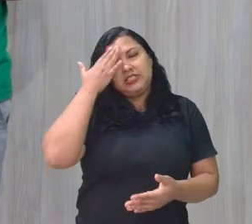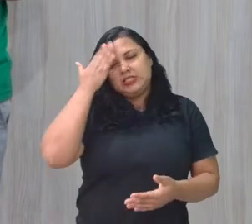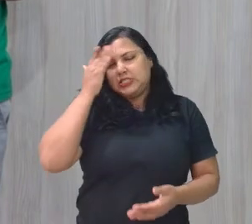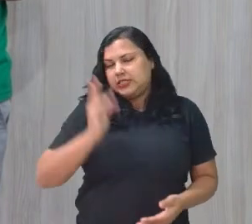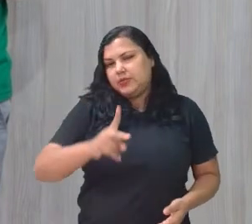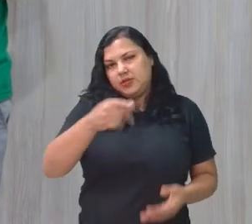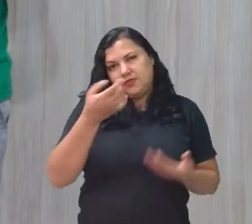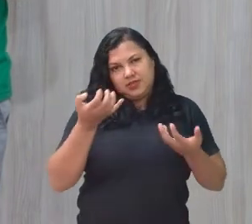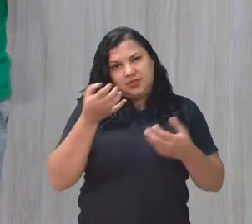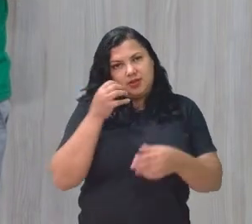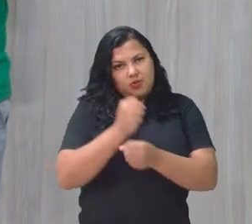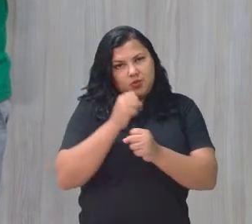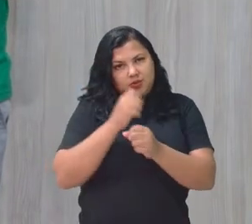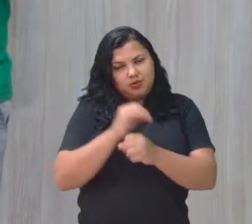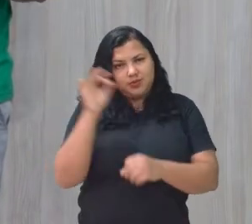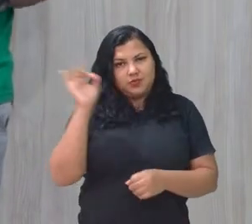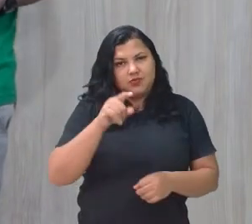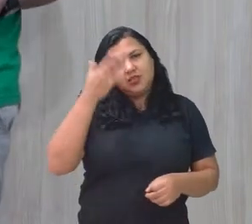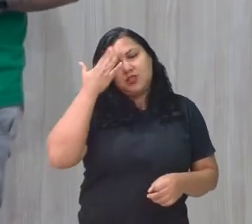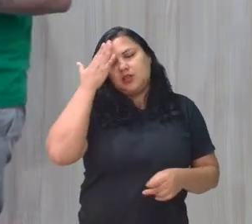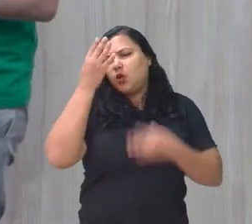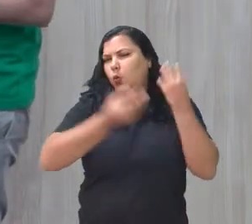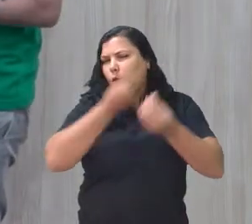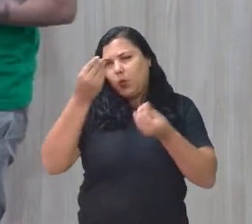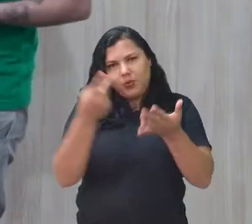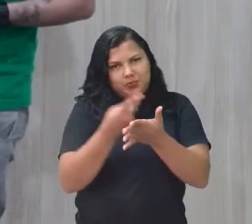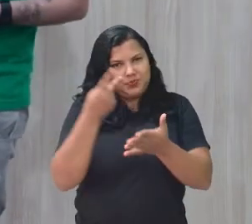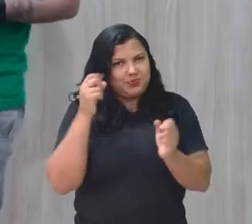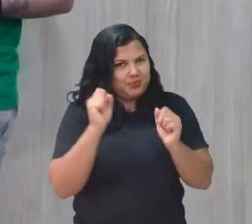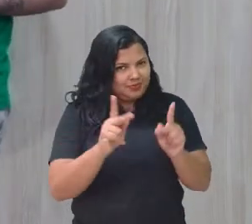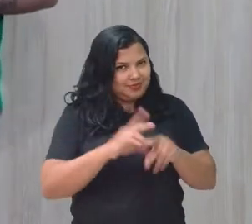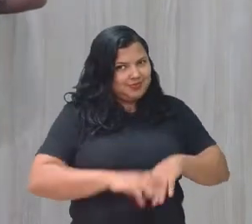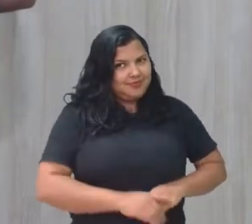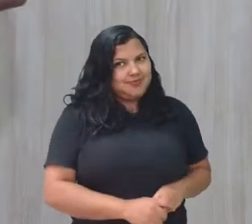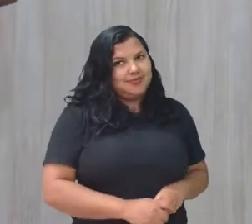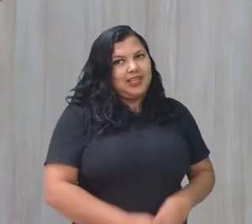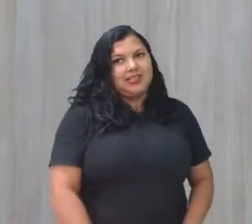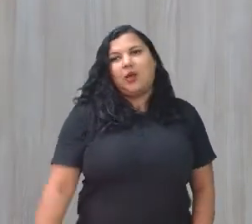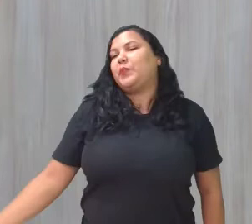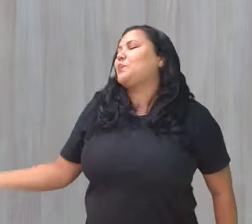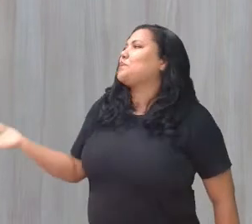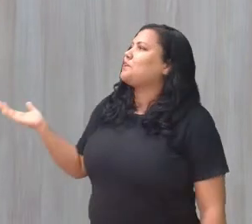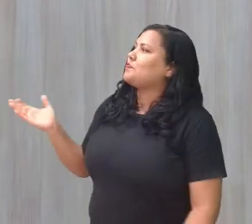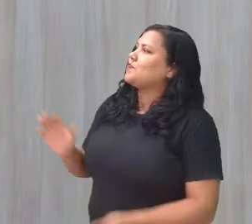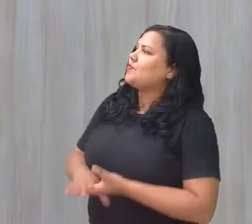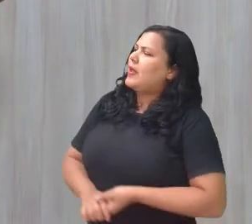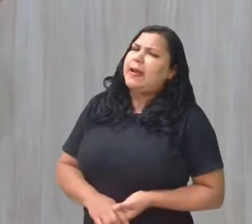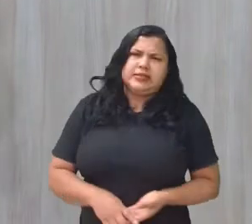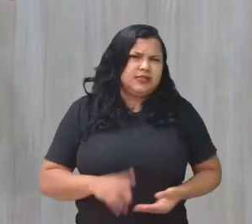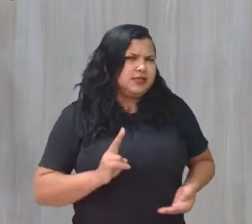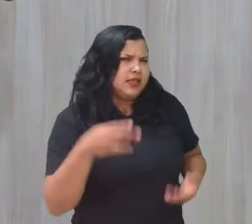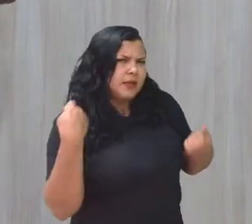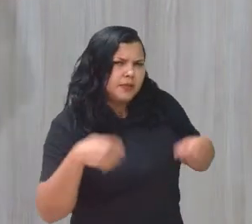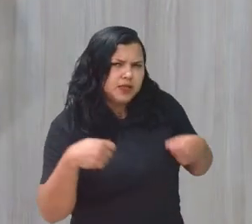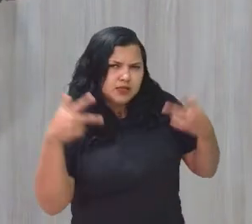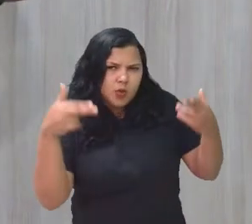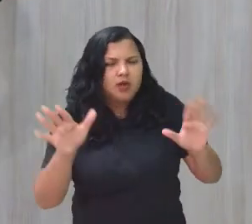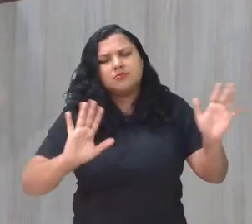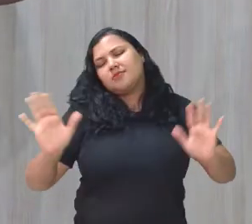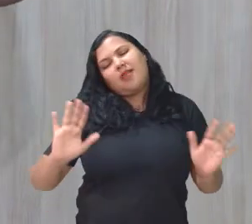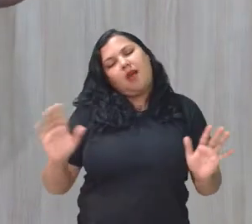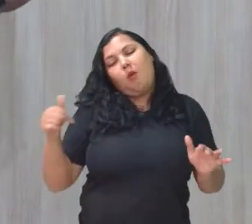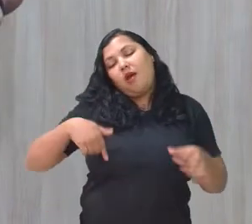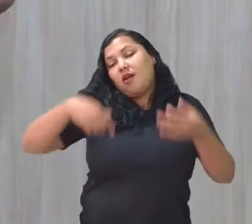precisar calcular a porcentagem, você entender de onde vem tudo isso daí, tá bom? Então, como eu disse, toda vez é preciso fazer isso? Não, a gente está numa